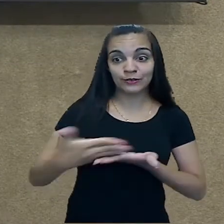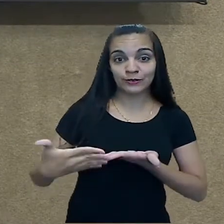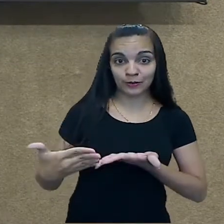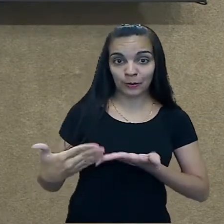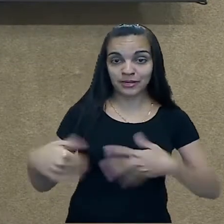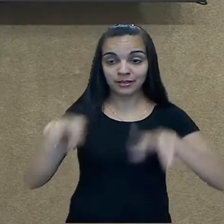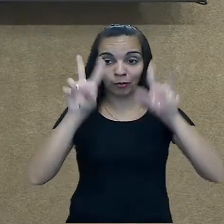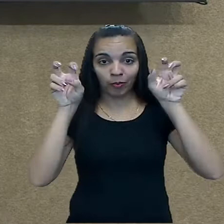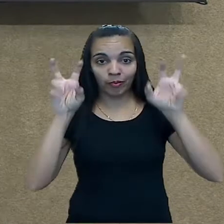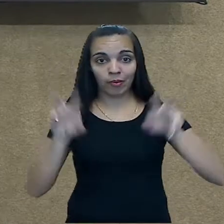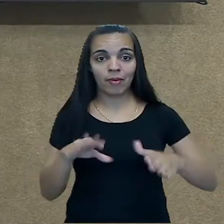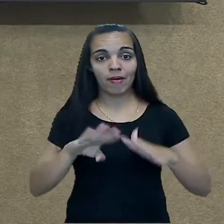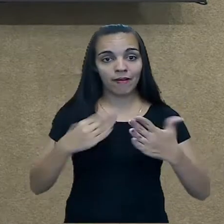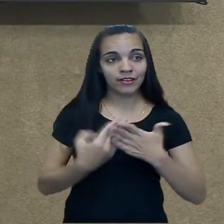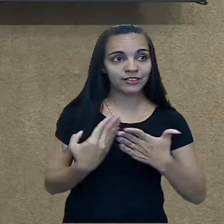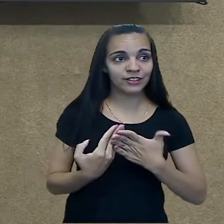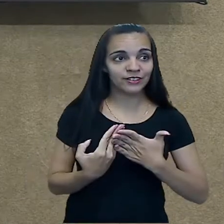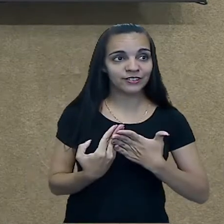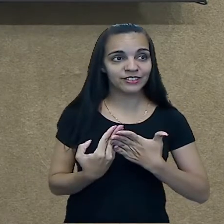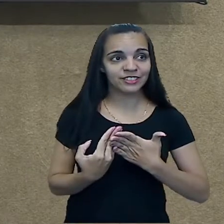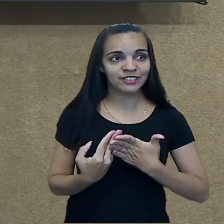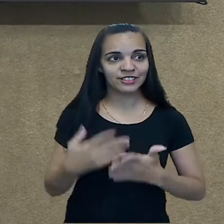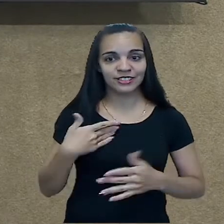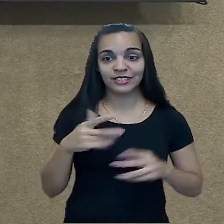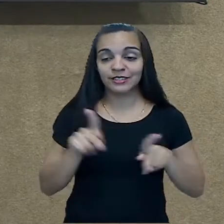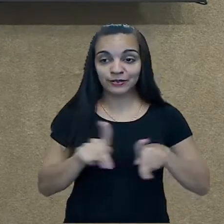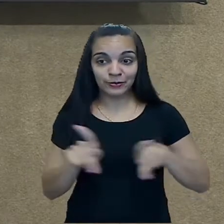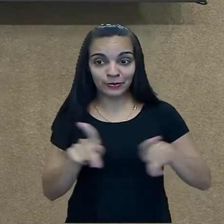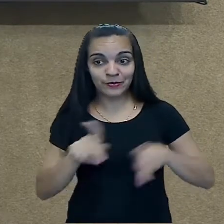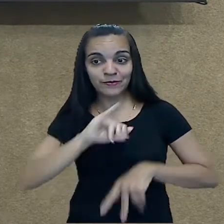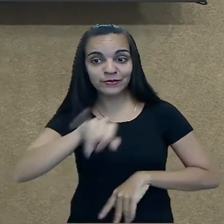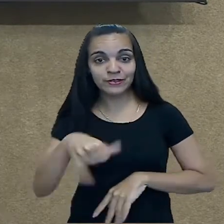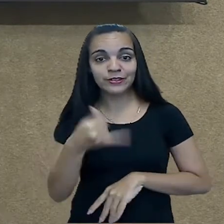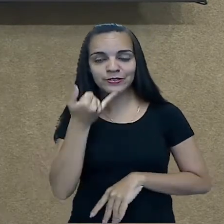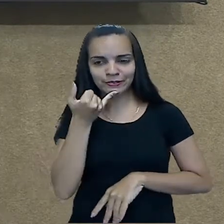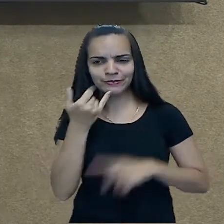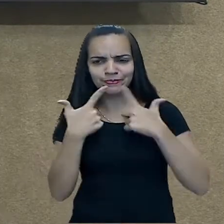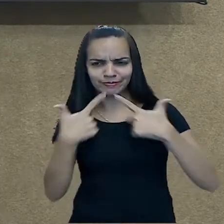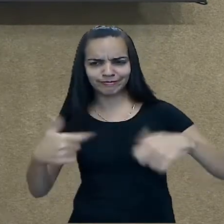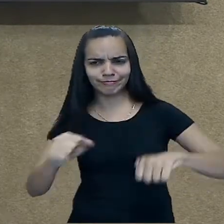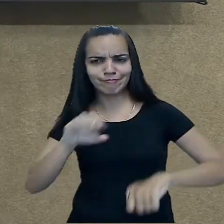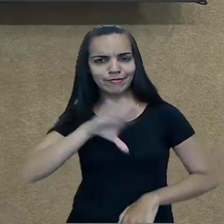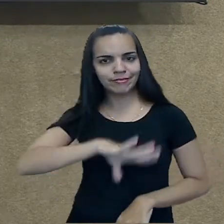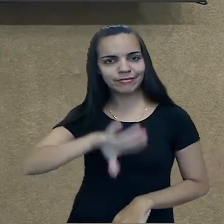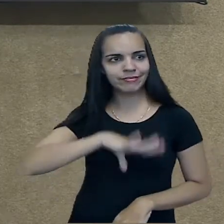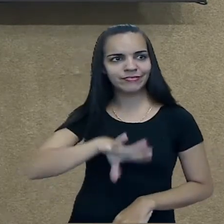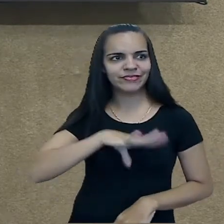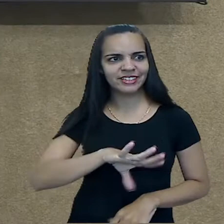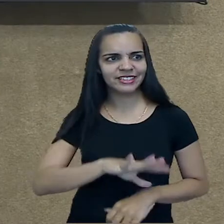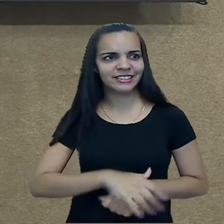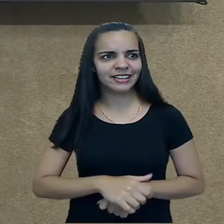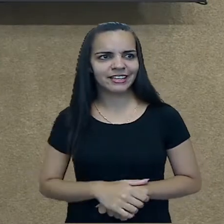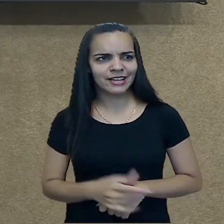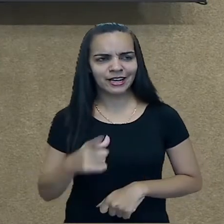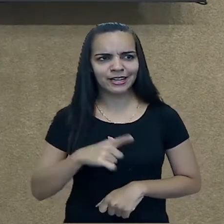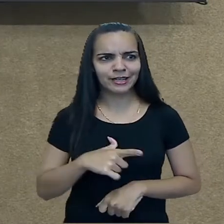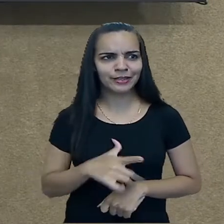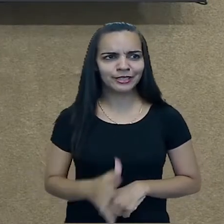língua portuguesa e eu sou a professora Juliana. Isso, língua